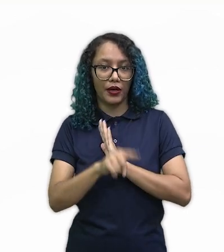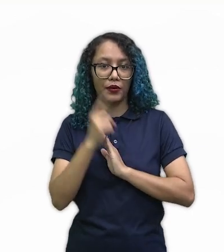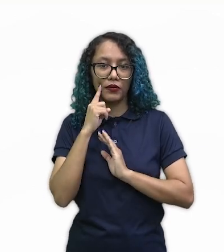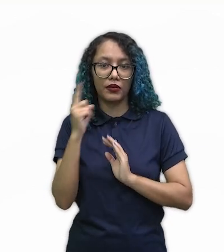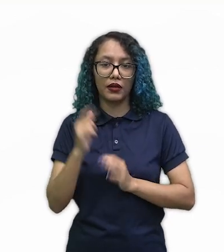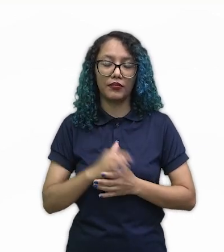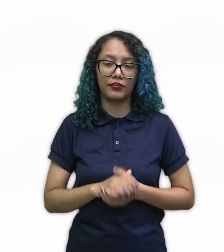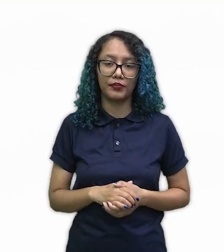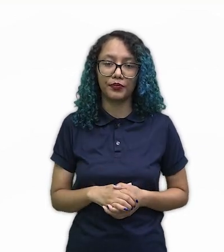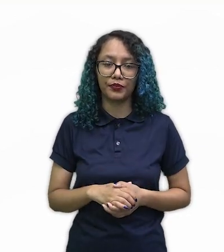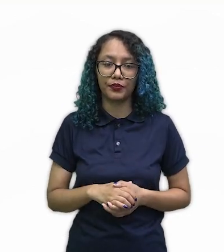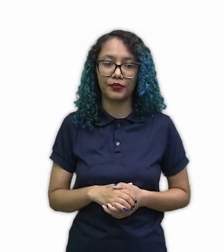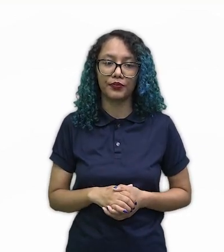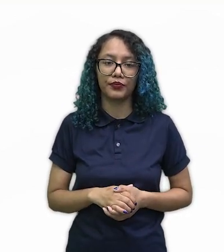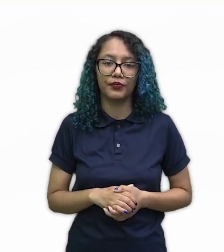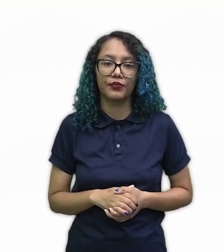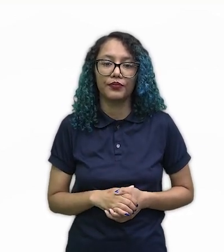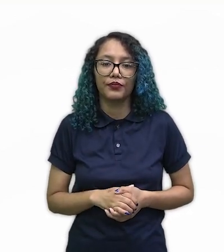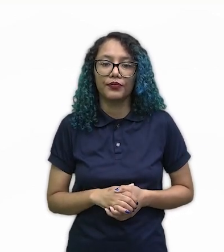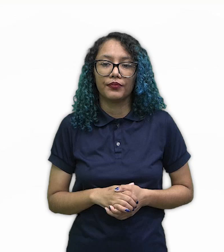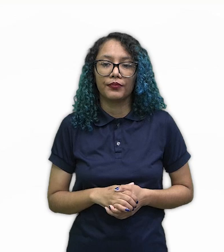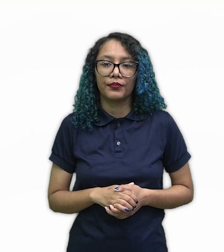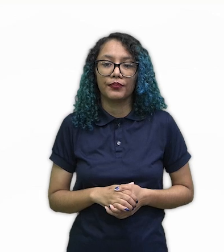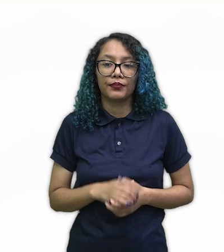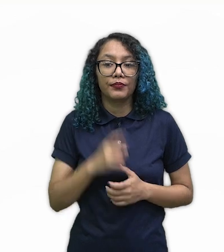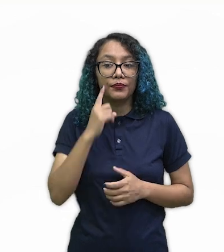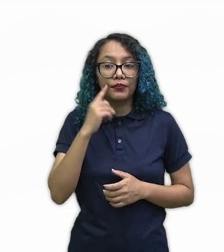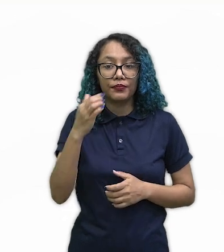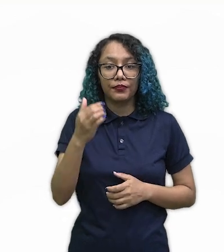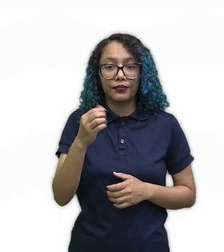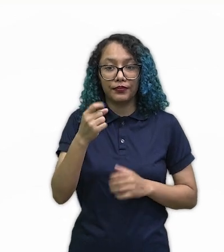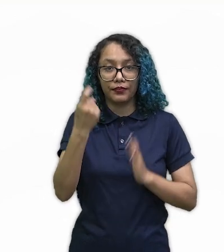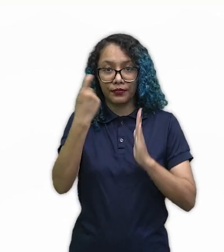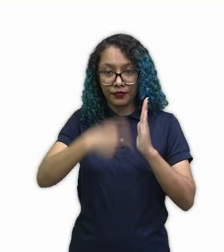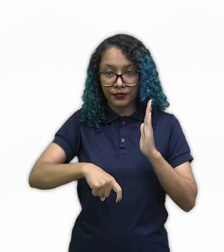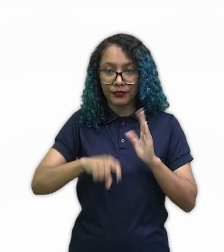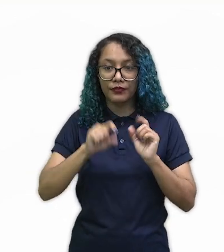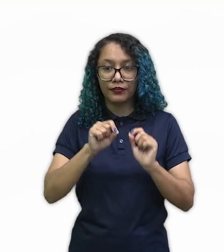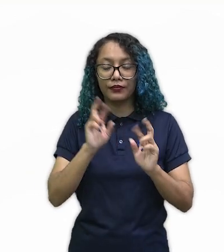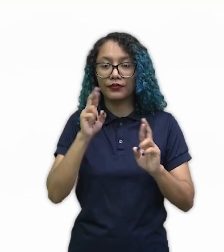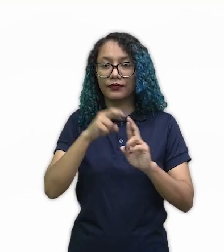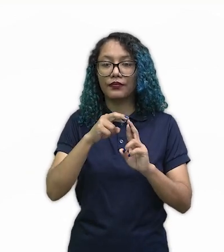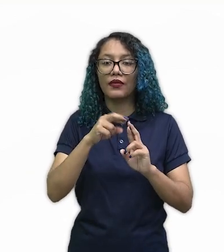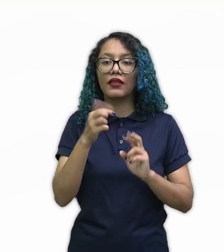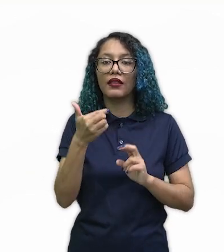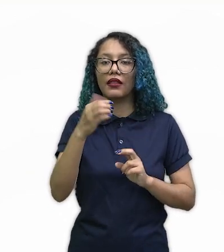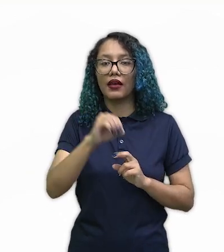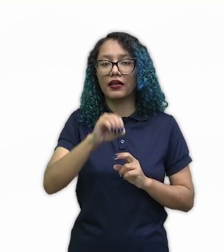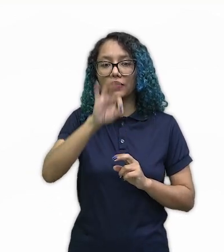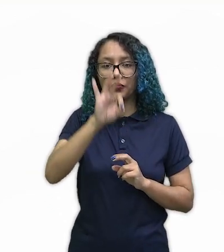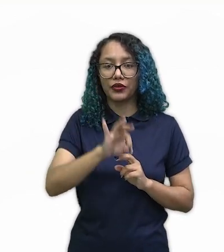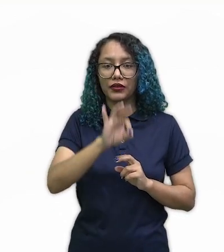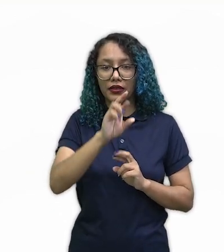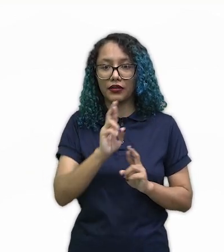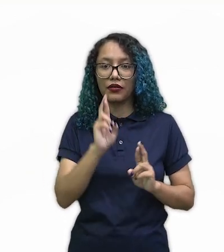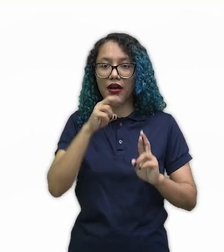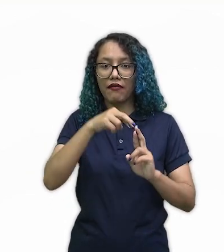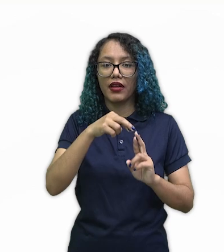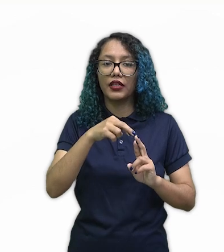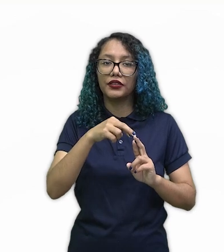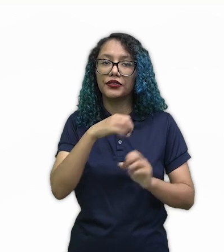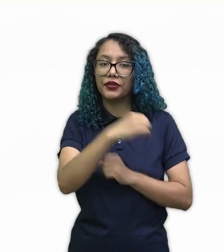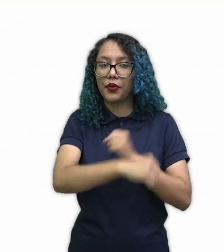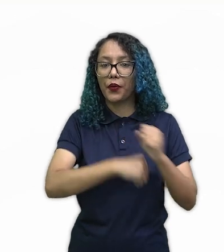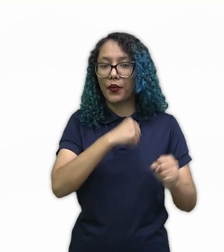A taxa é 10% ao ano, ok? O prazo é de 5